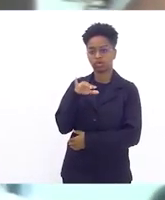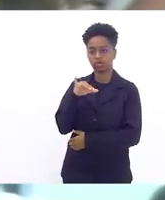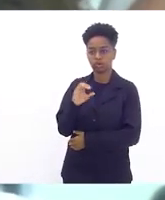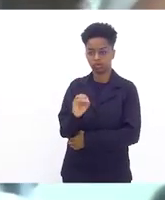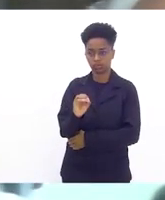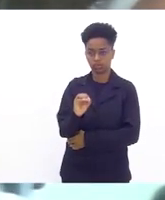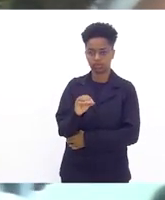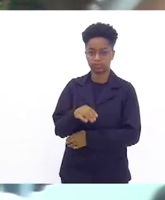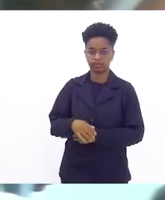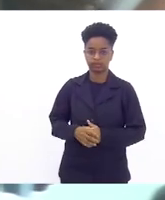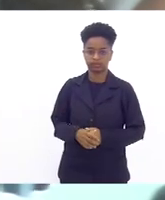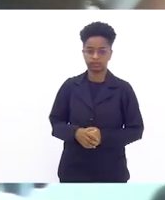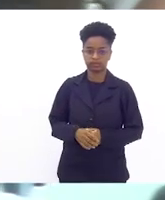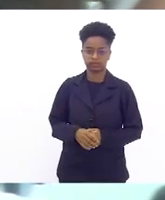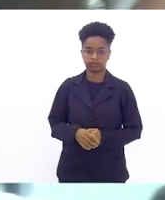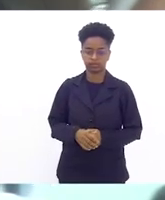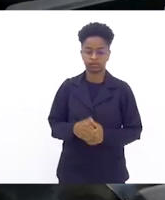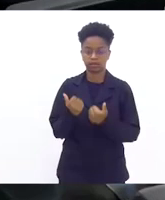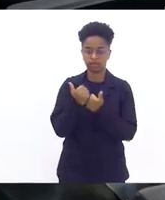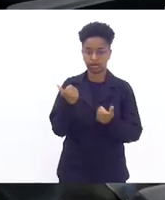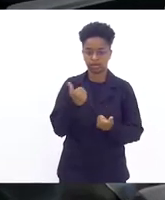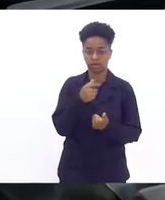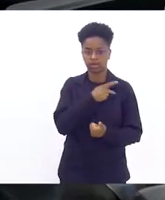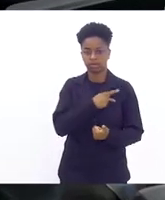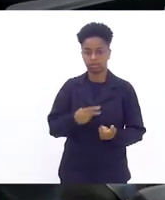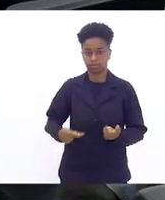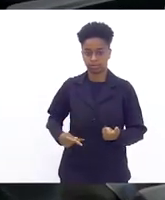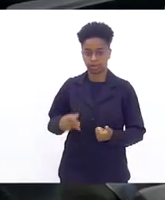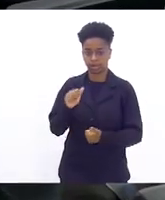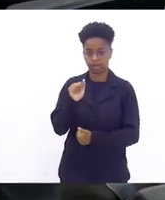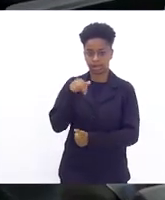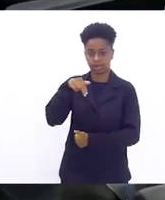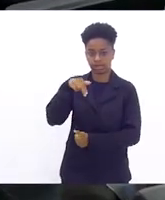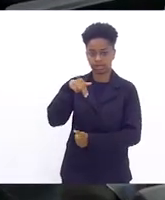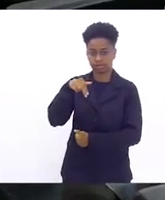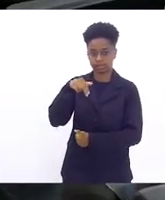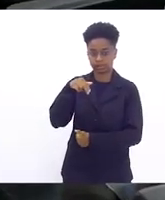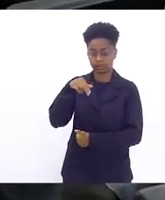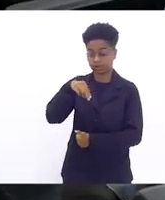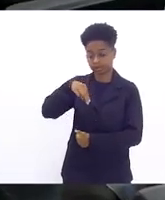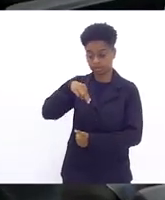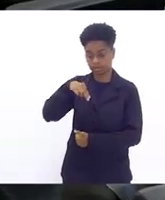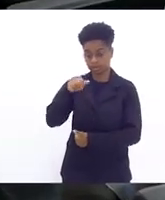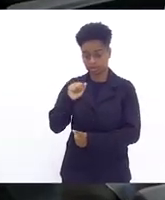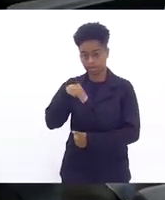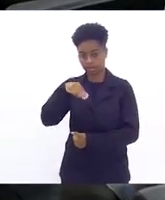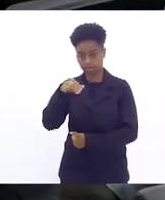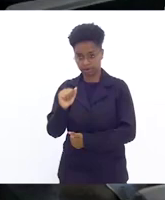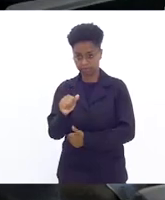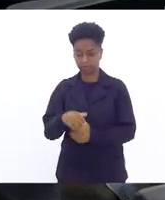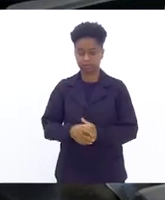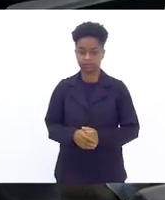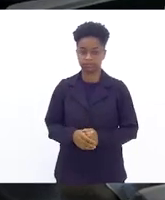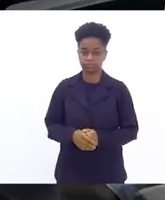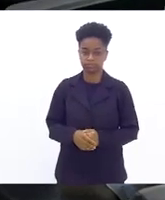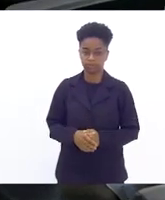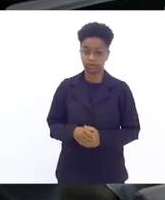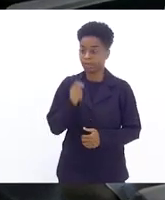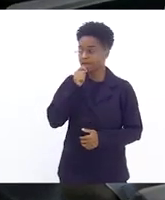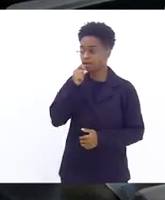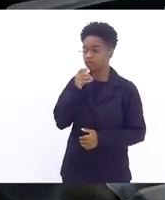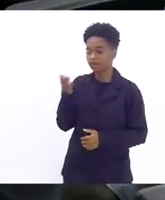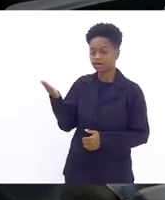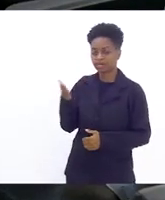Barreto vice-presidente Nacional da anama por gentileza o microfone tá ali com meu